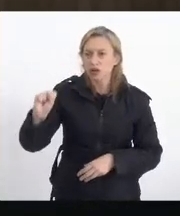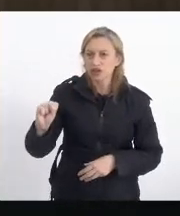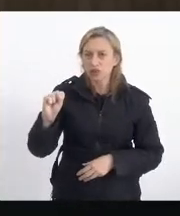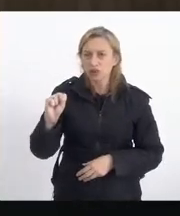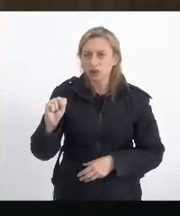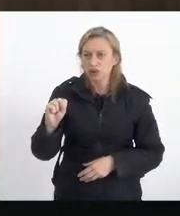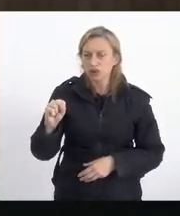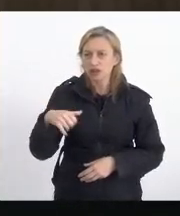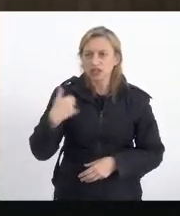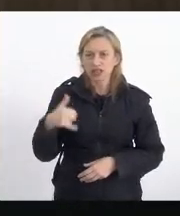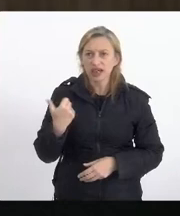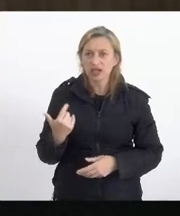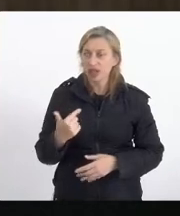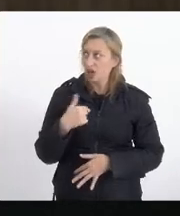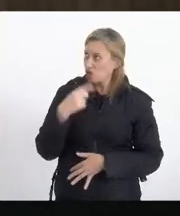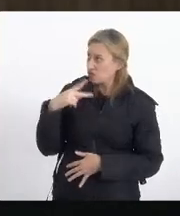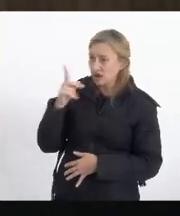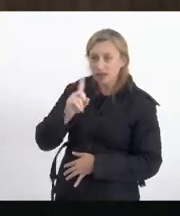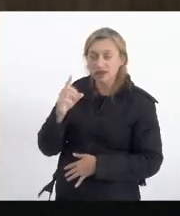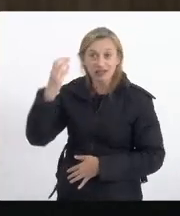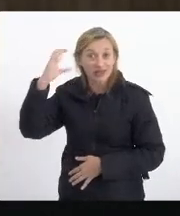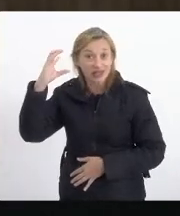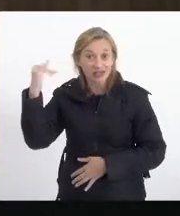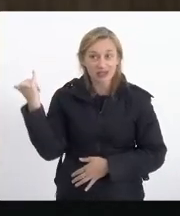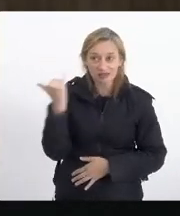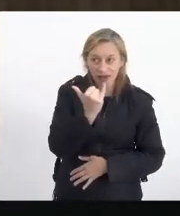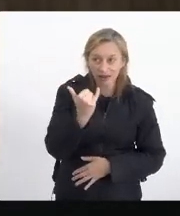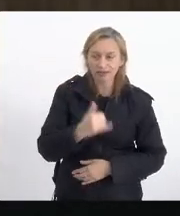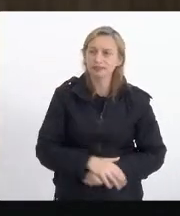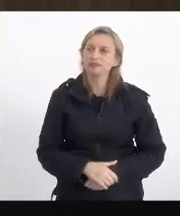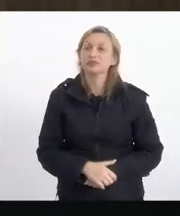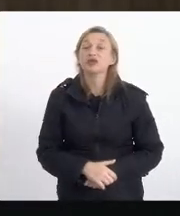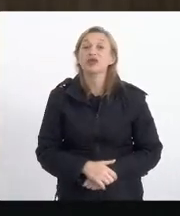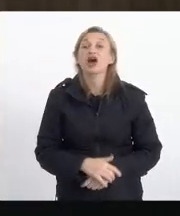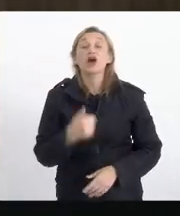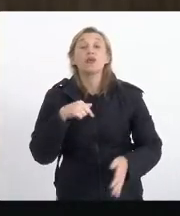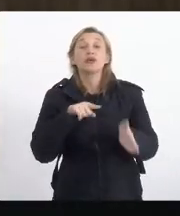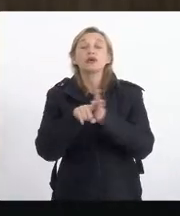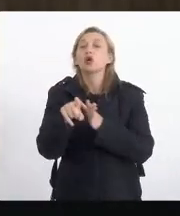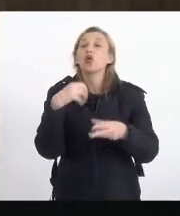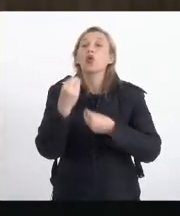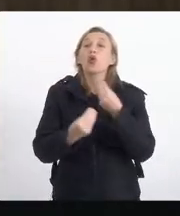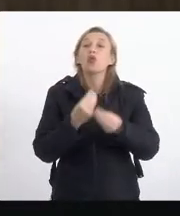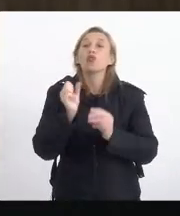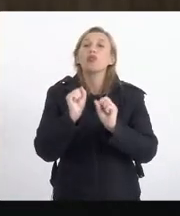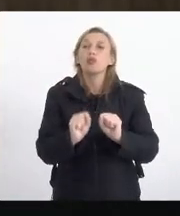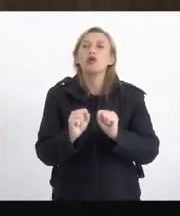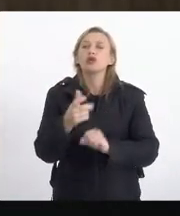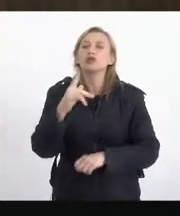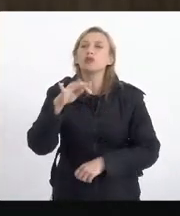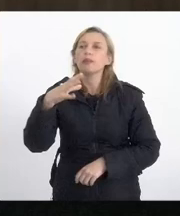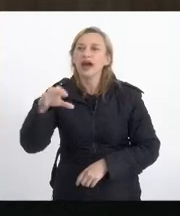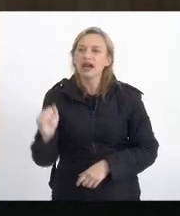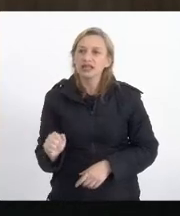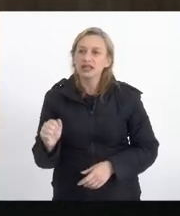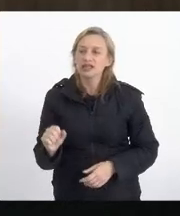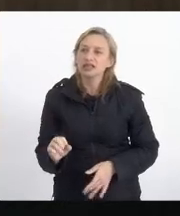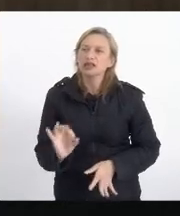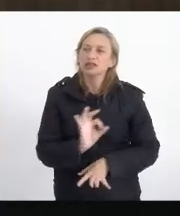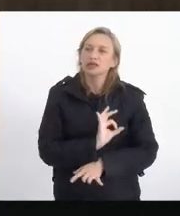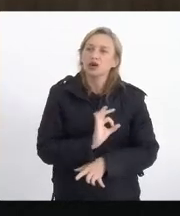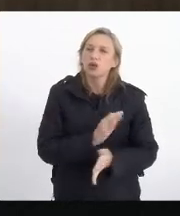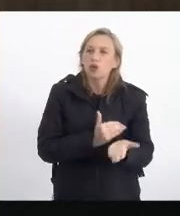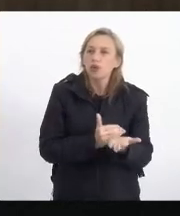idade. Não sou eu que falo, é a ciência quem diz. E eu pergunto como pode o praça ele começar no